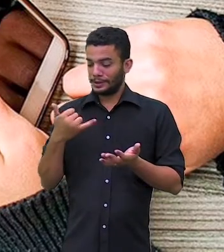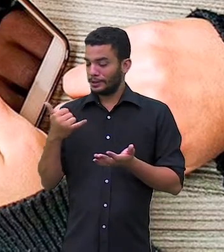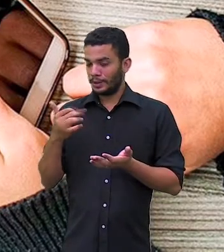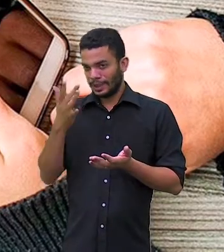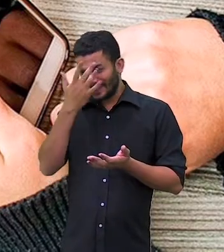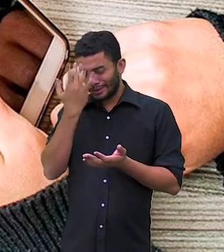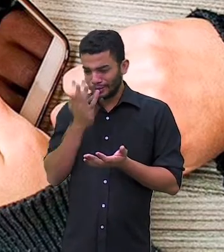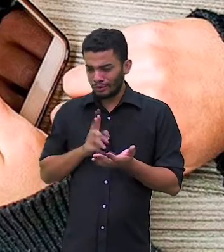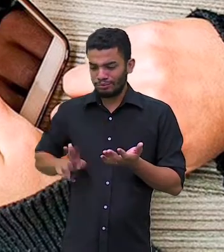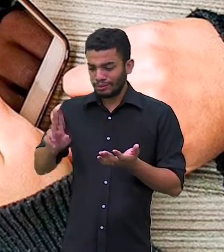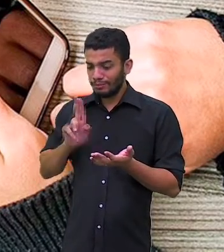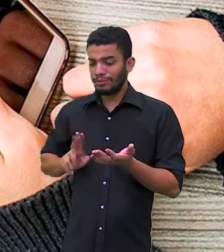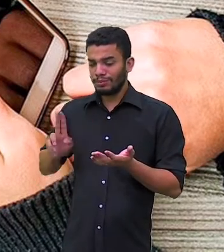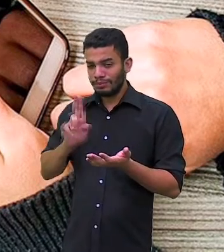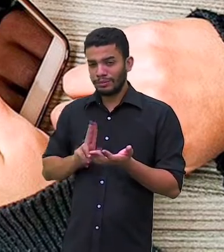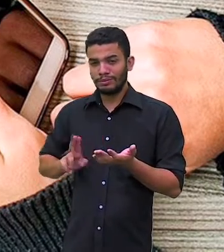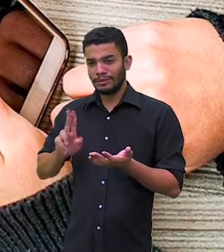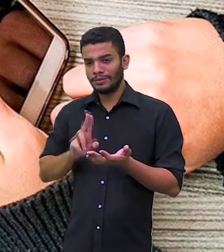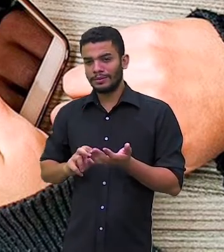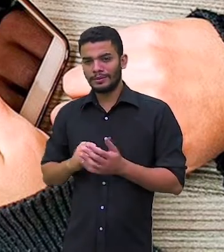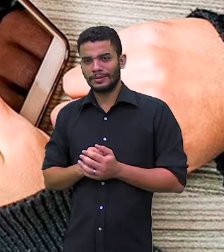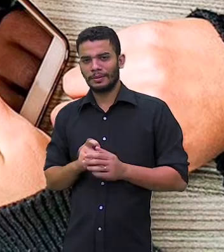aí o seu uso do celular?